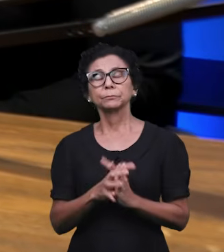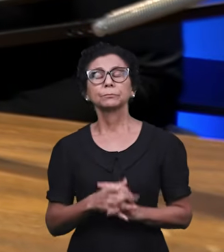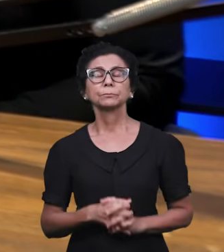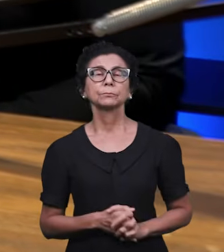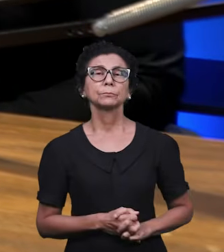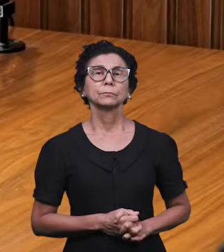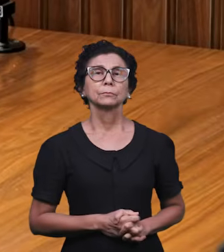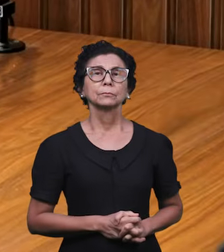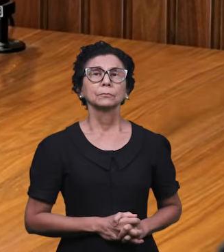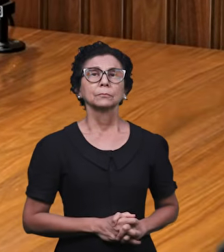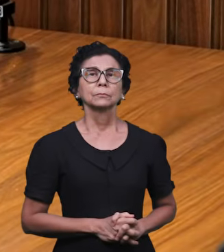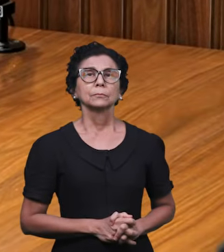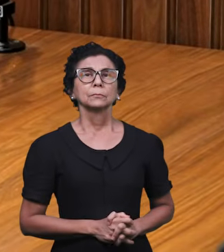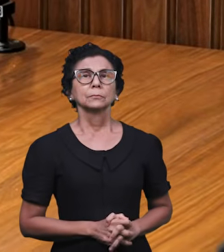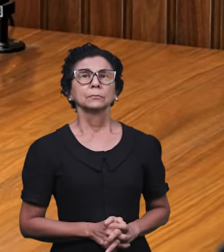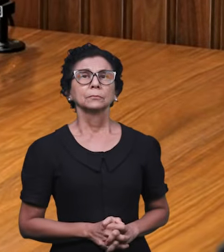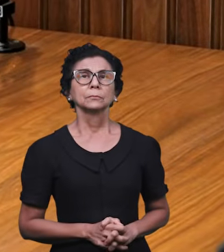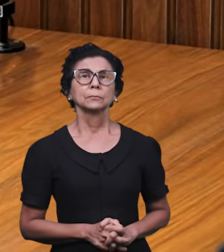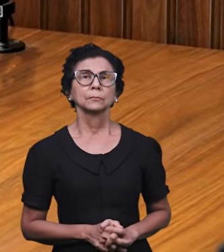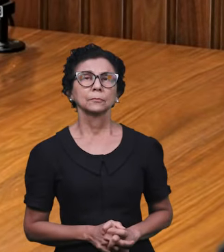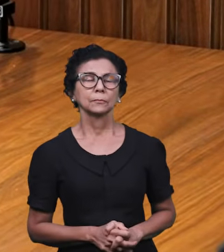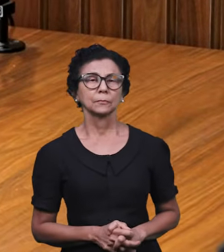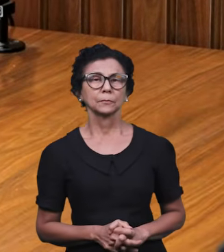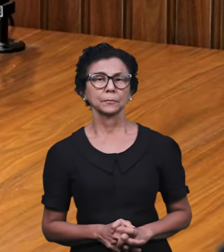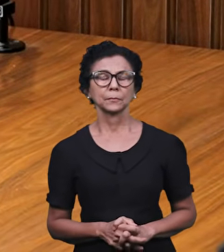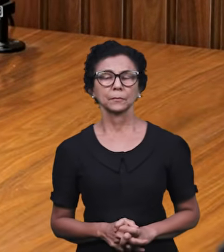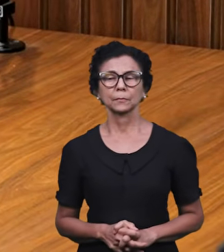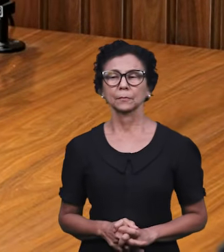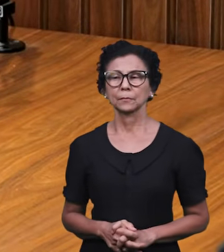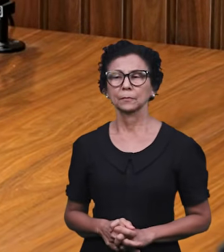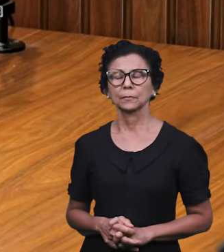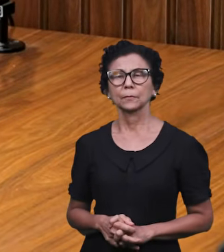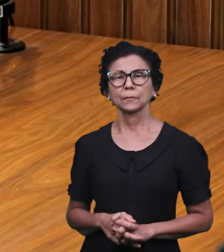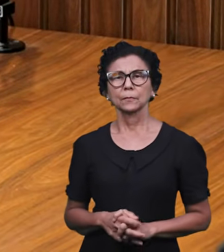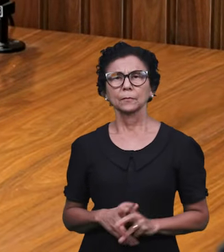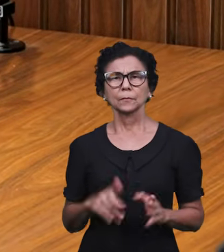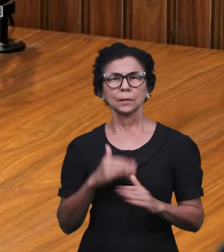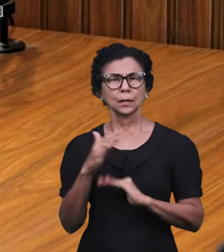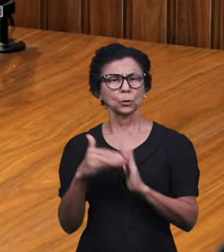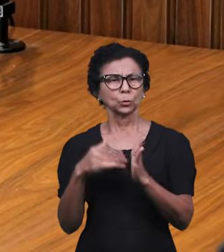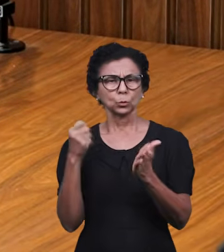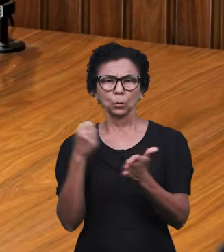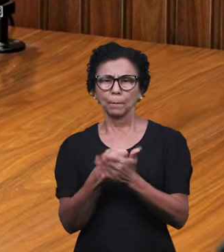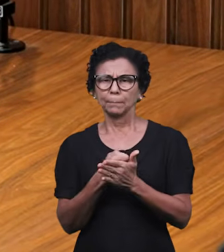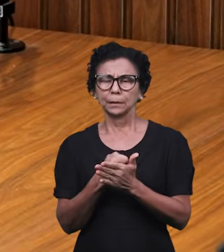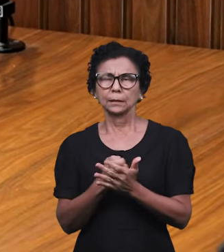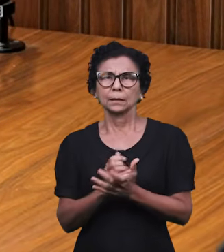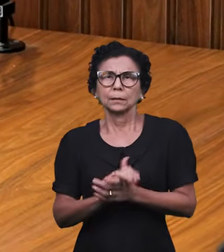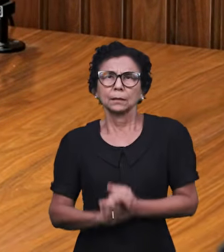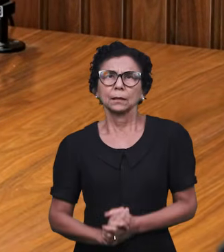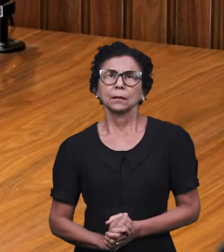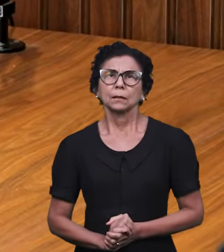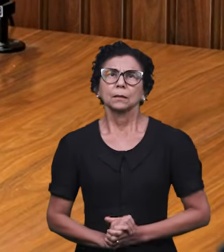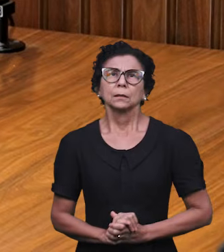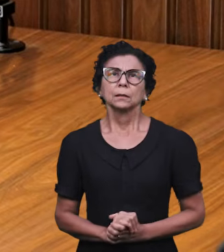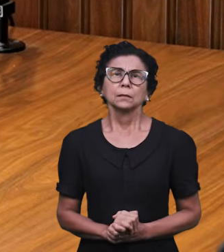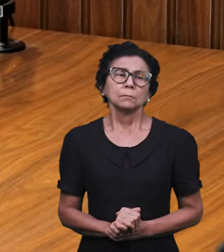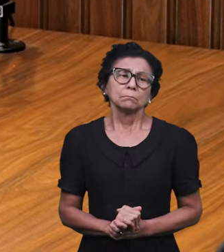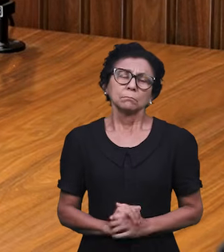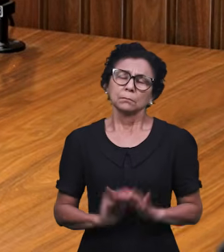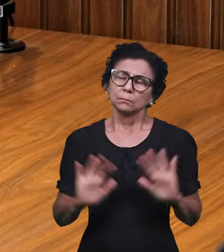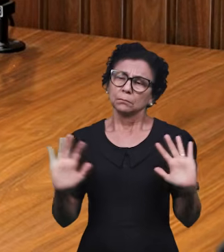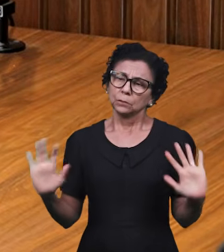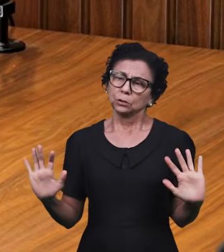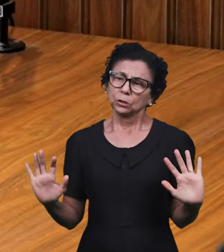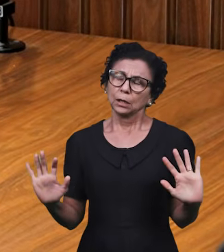pastor Jadson comentou aqui agora, né, sobre essa palavra, né, está consumado, que até do grego fala, até terestai, né, que quer dizer assim, está pago.